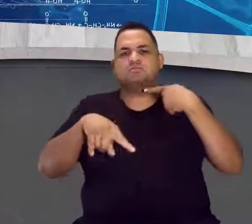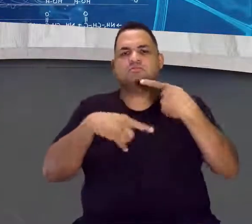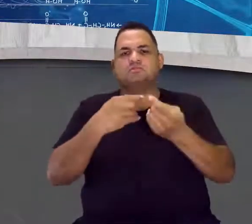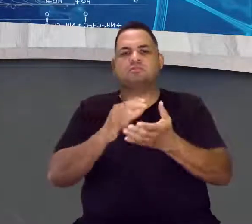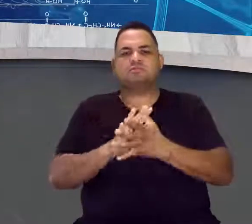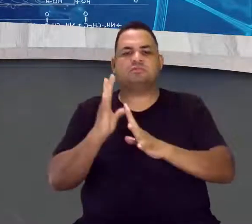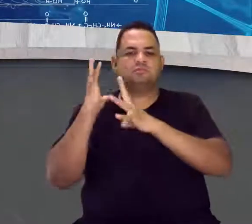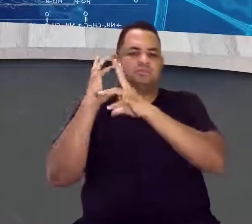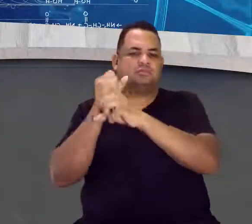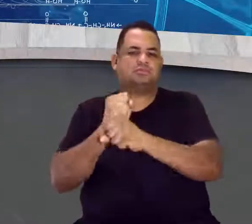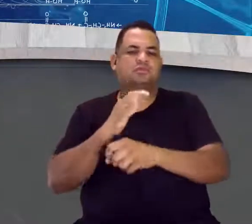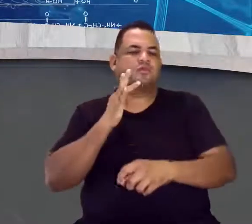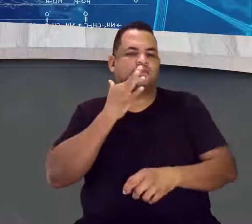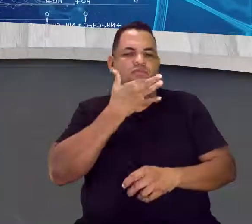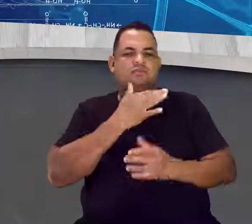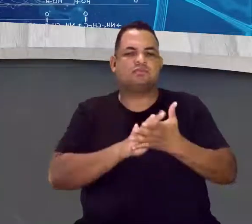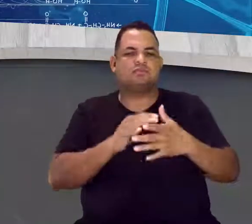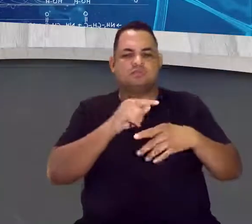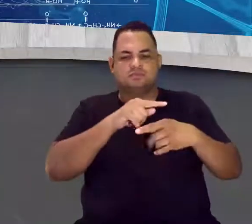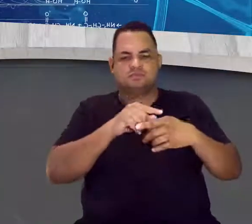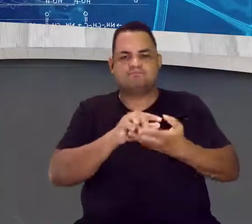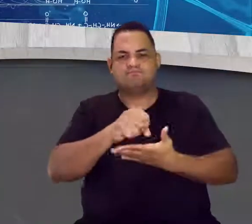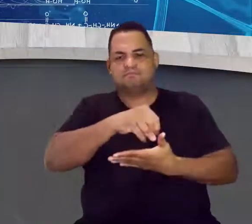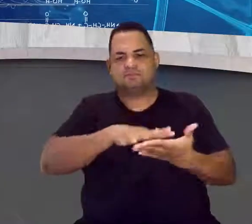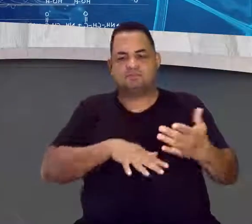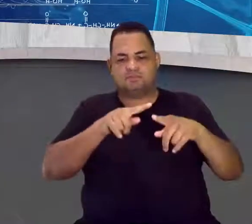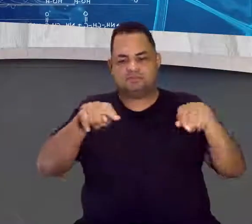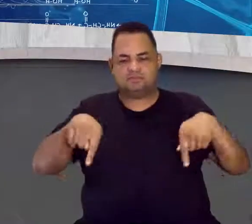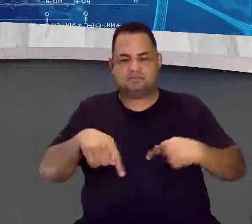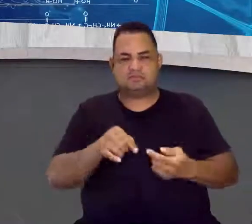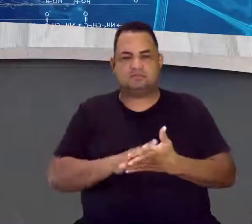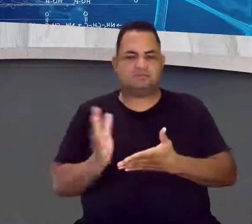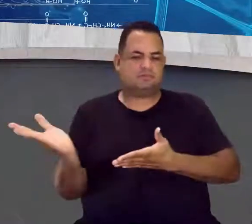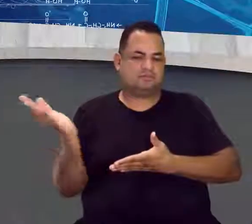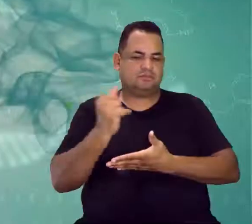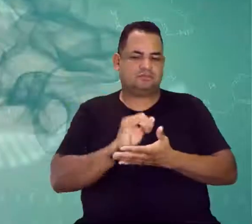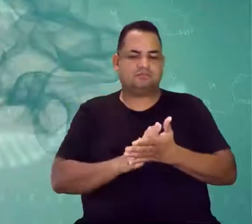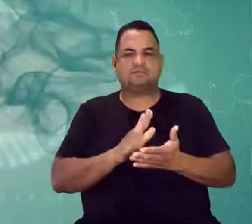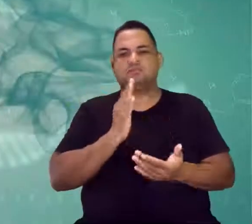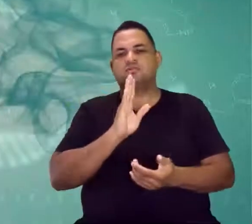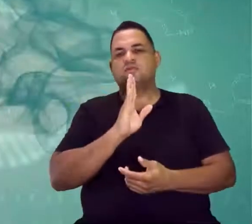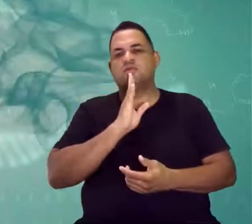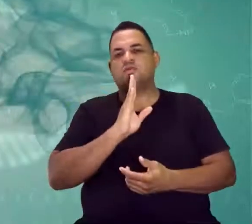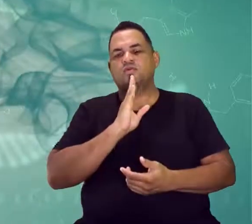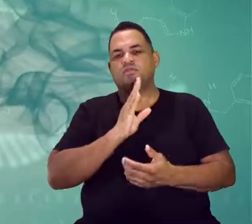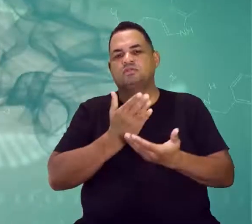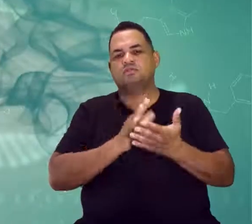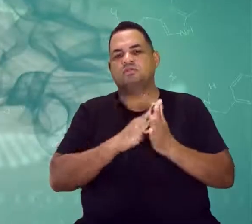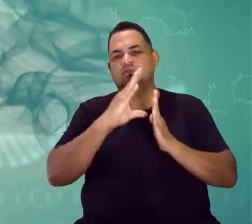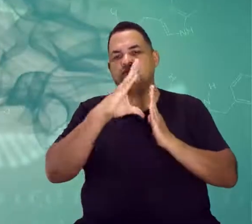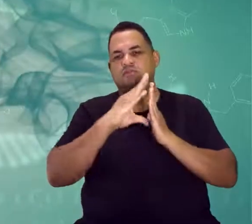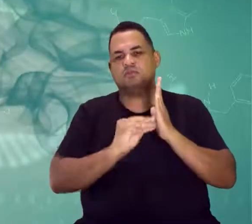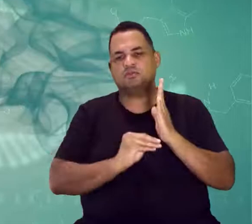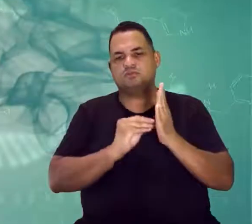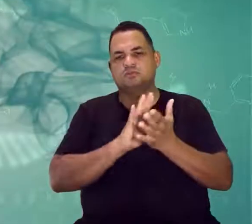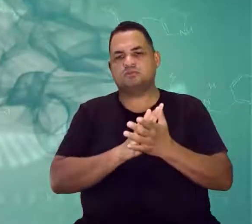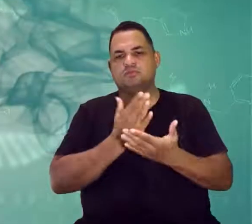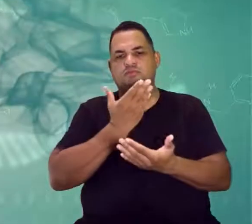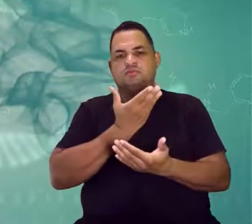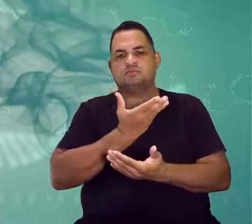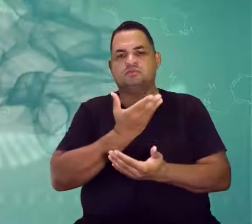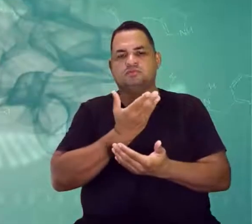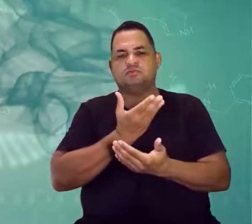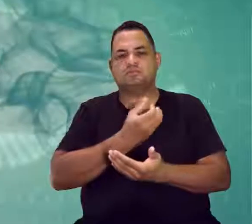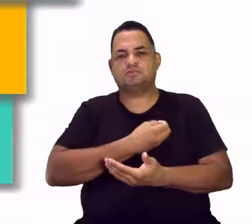a atividade de sala. Então vamos lá para a gente conhecer os nossos conteúdos da aula de número